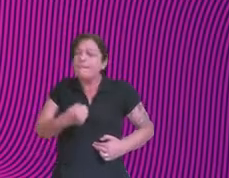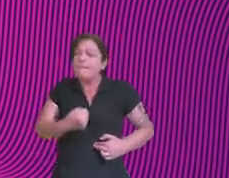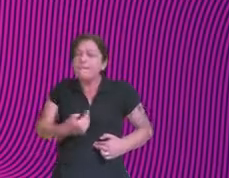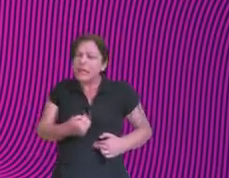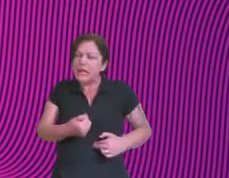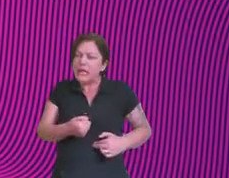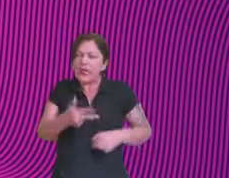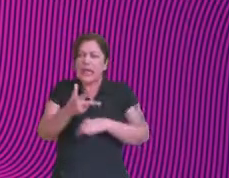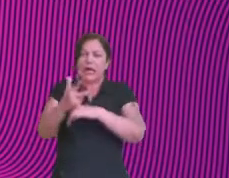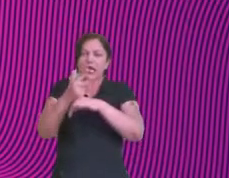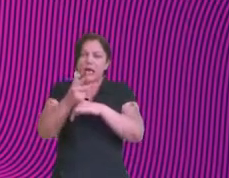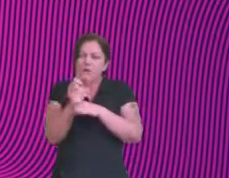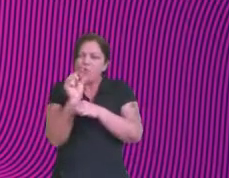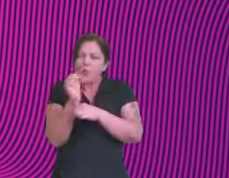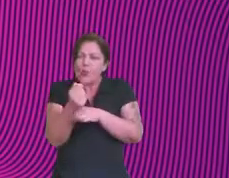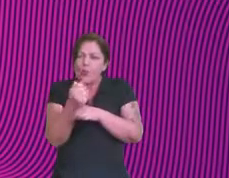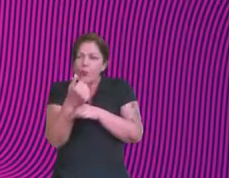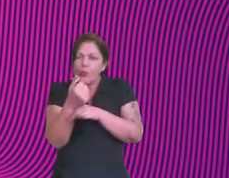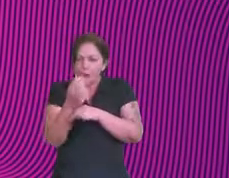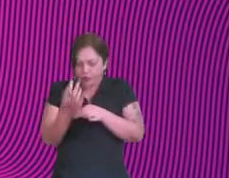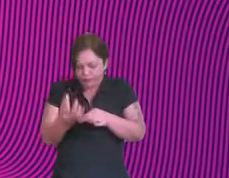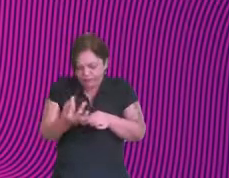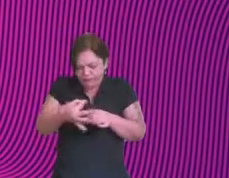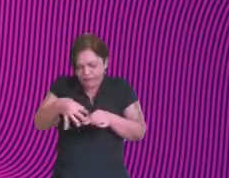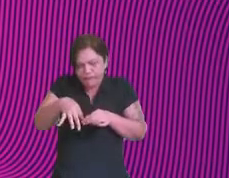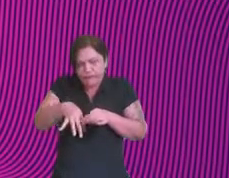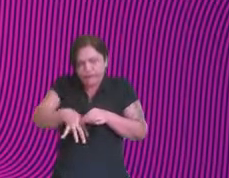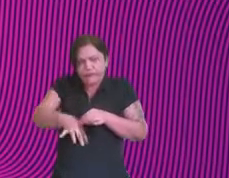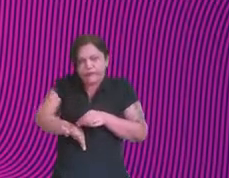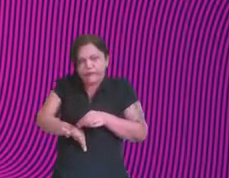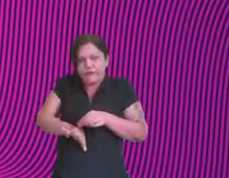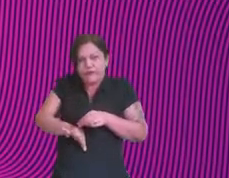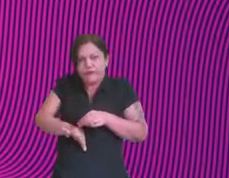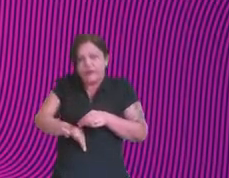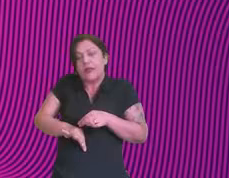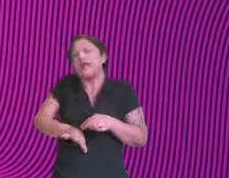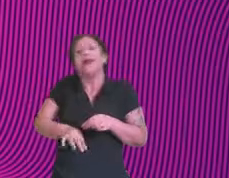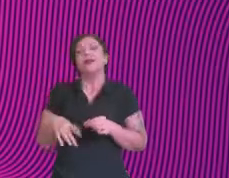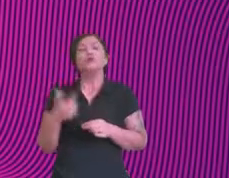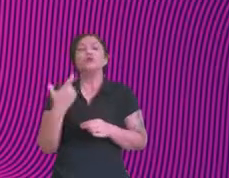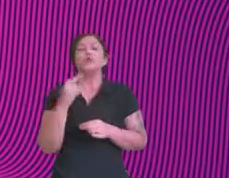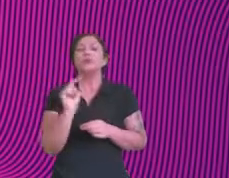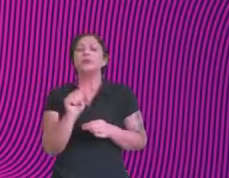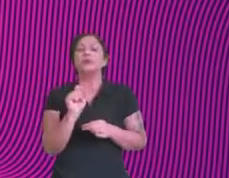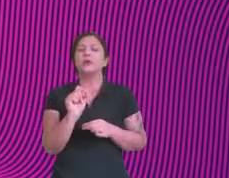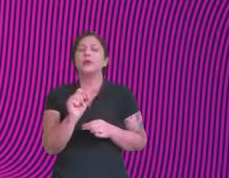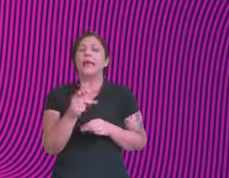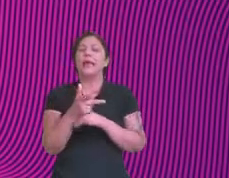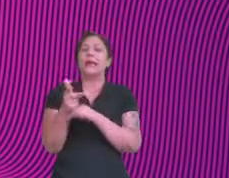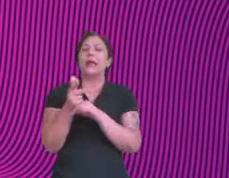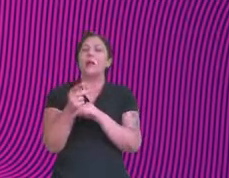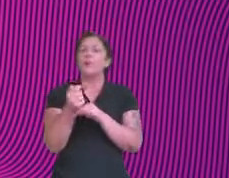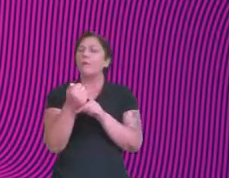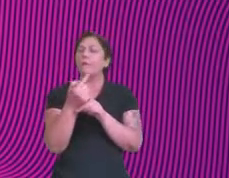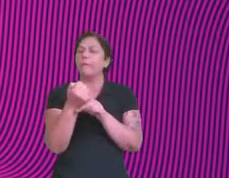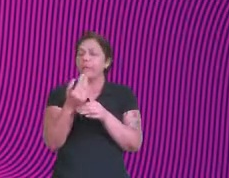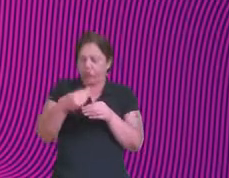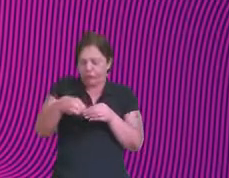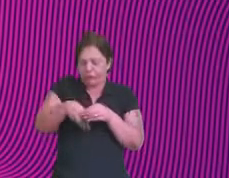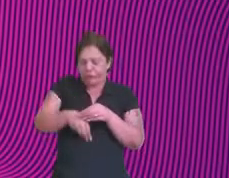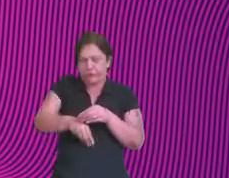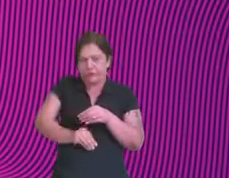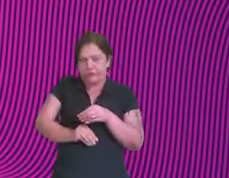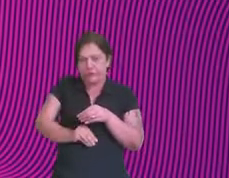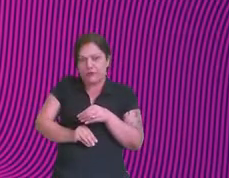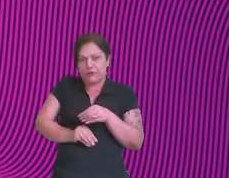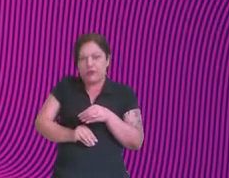toda fechada, com um pouquinho mais de pressão, então você consegue ter certeza. O coliseu você vai mexendo, como fala, que é tipo o